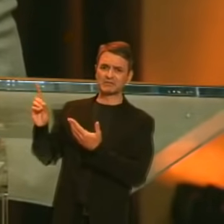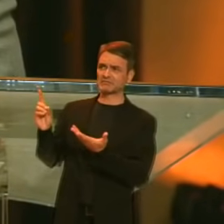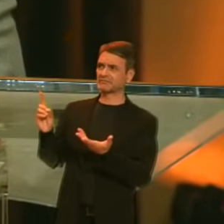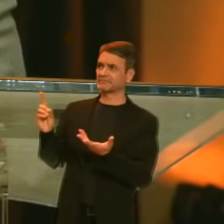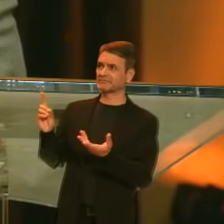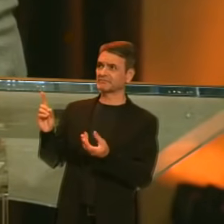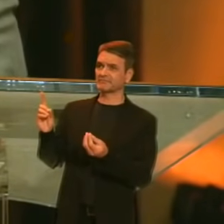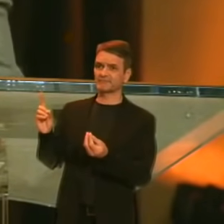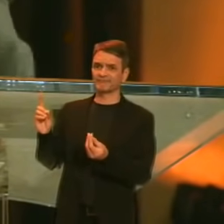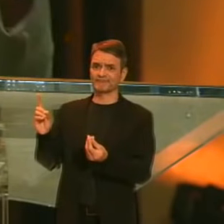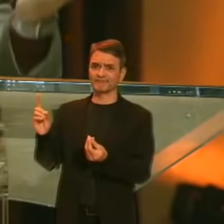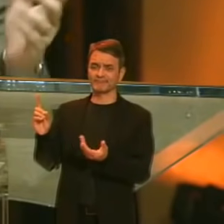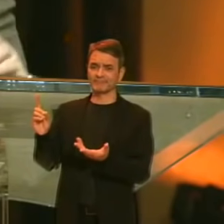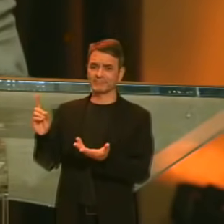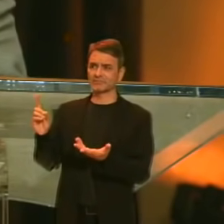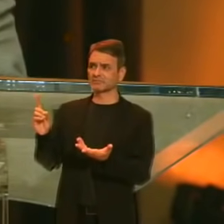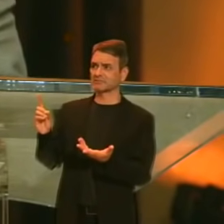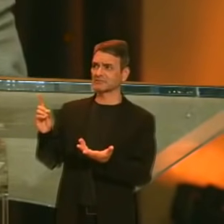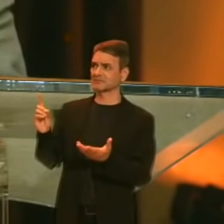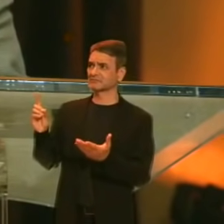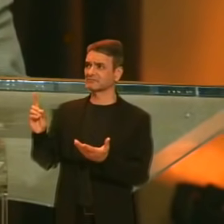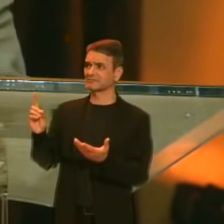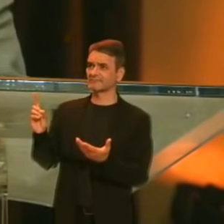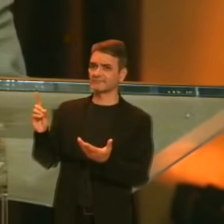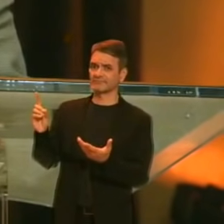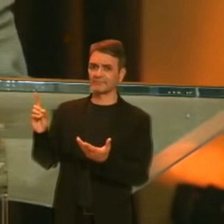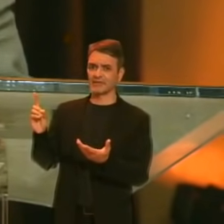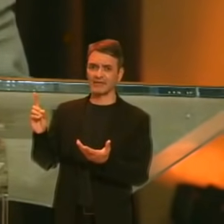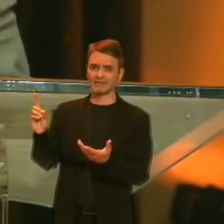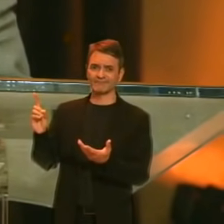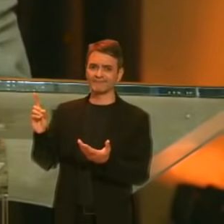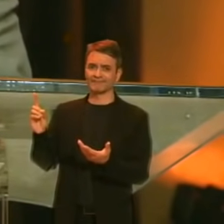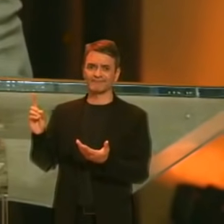certo, não é isso.